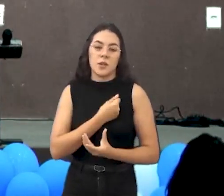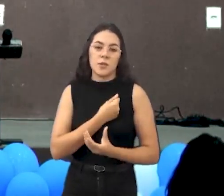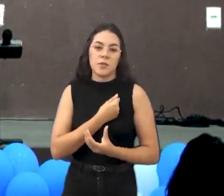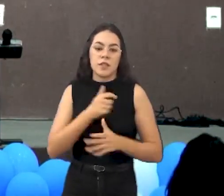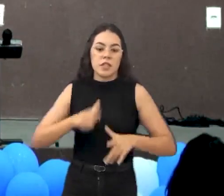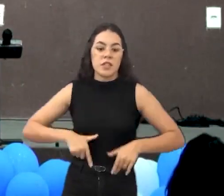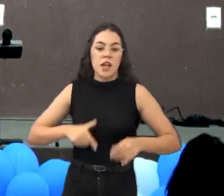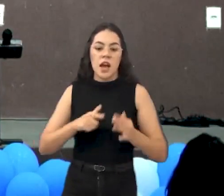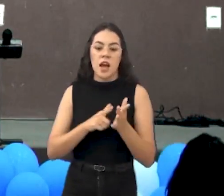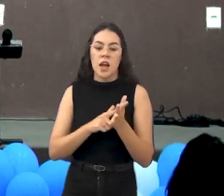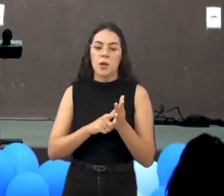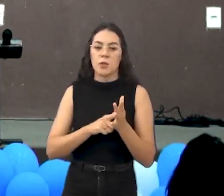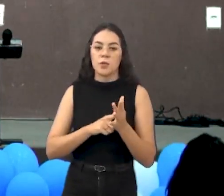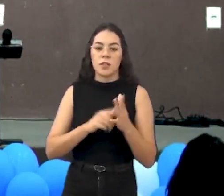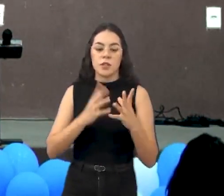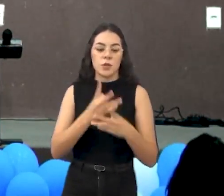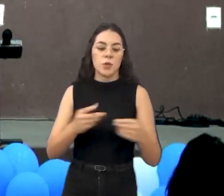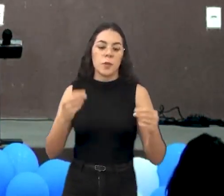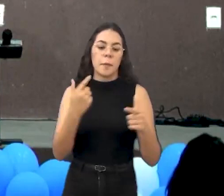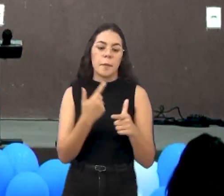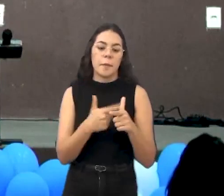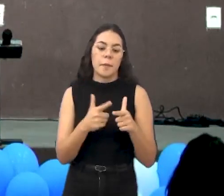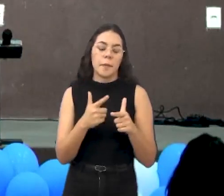suas iniquidades.